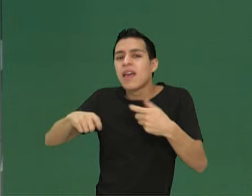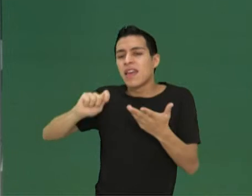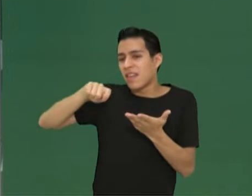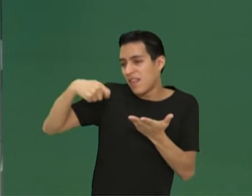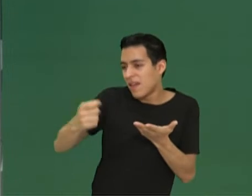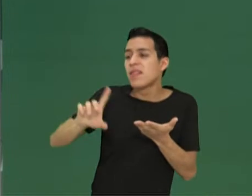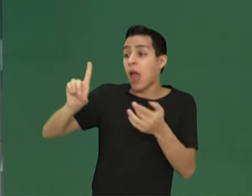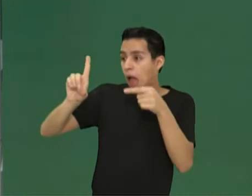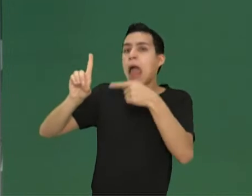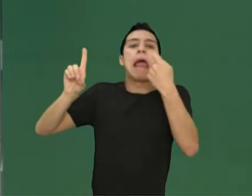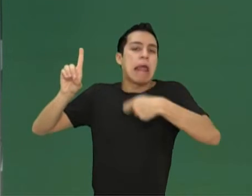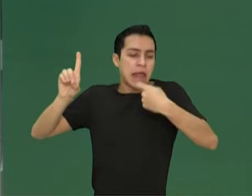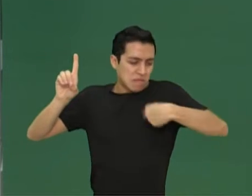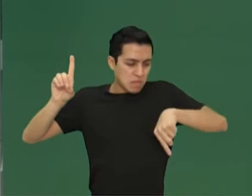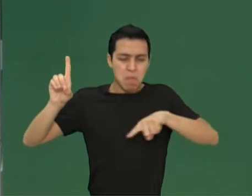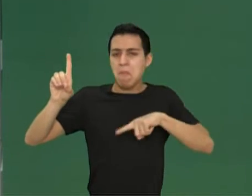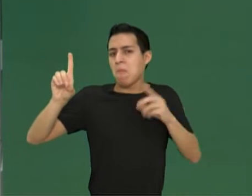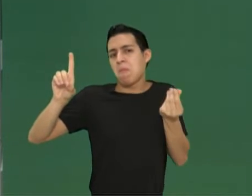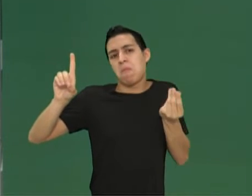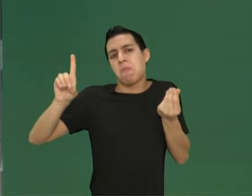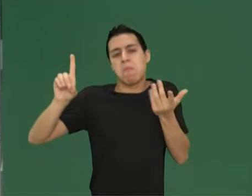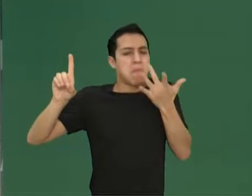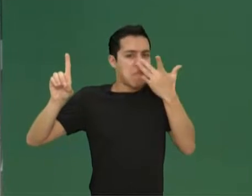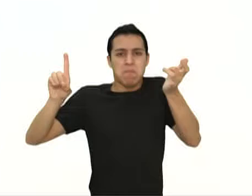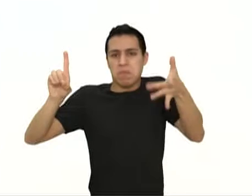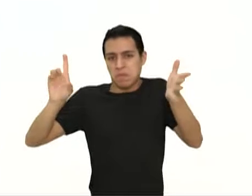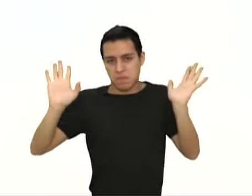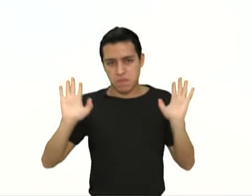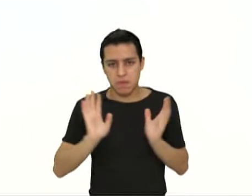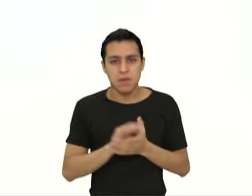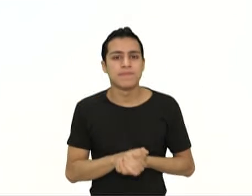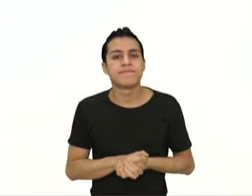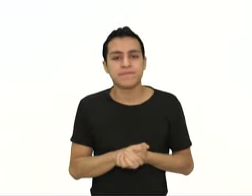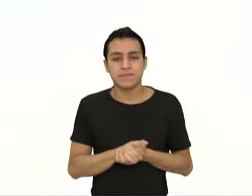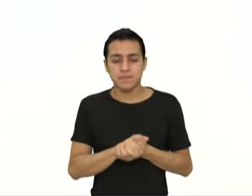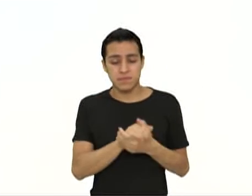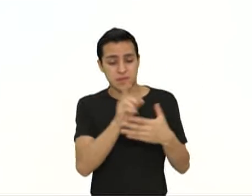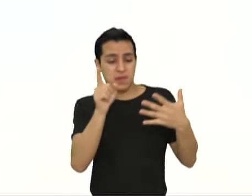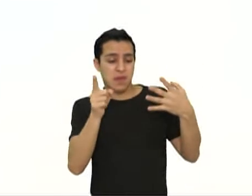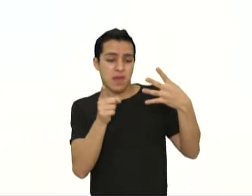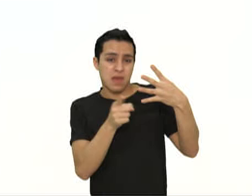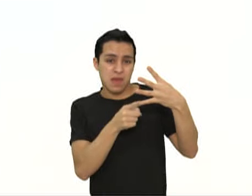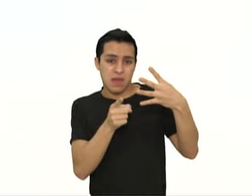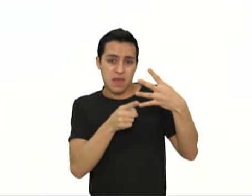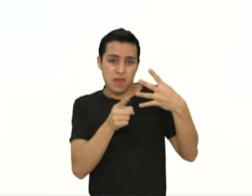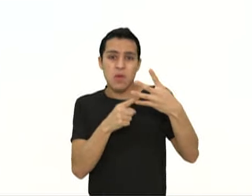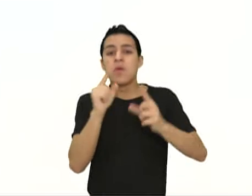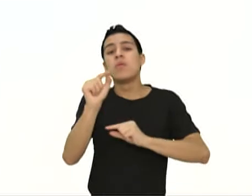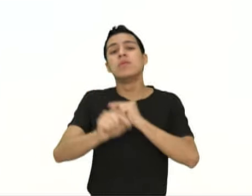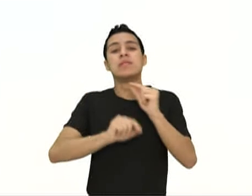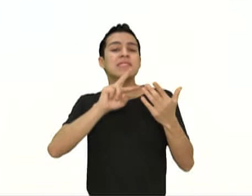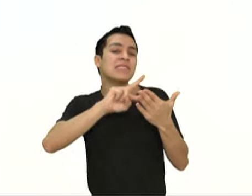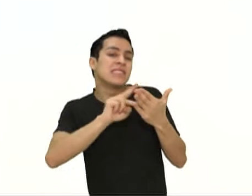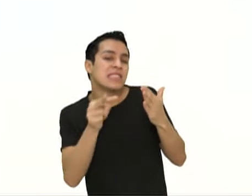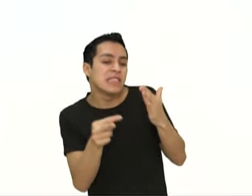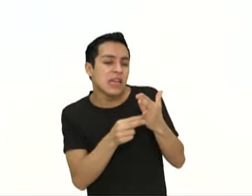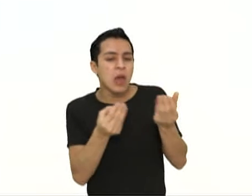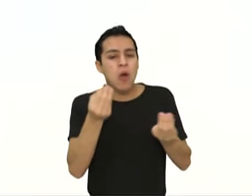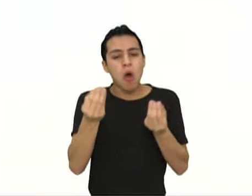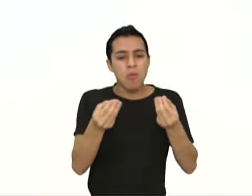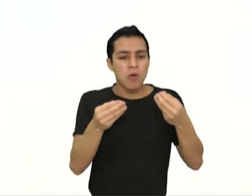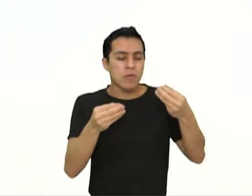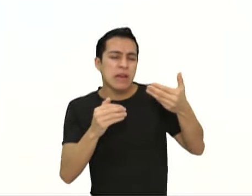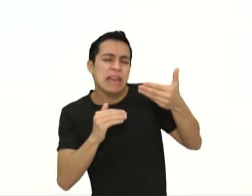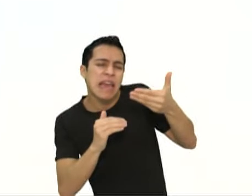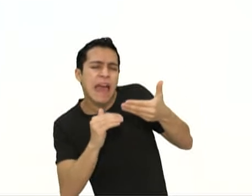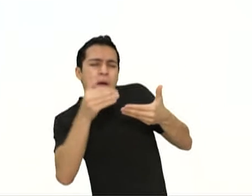portanto, Deus. Tá? Na sequência também, um outro argumento ali, né? Aqui o quarto já, né? Estamos já acabando, são os graus de perfeição.